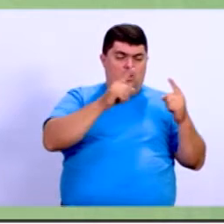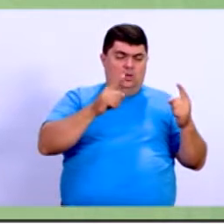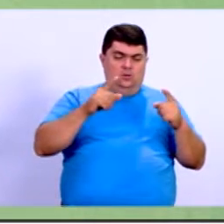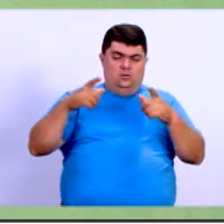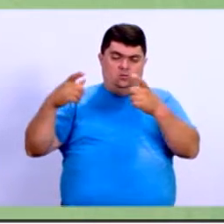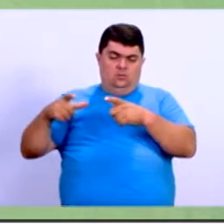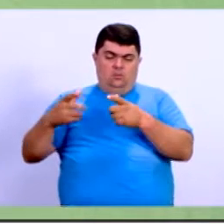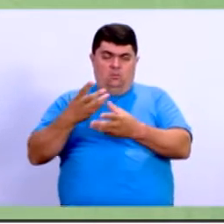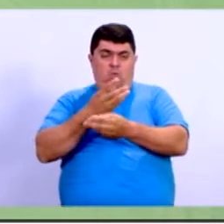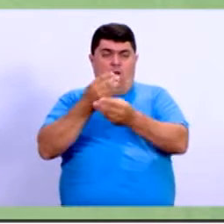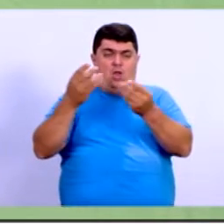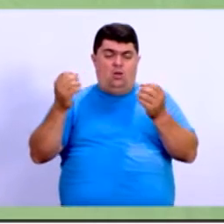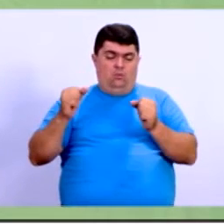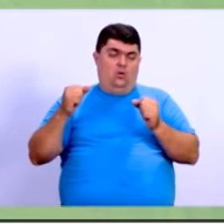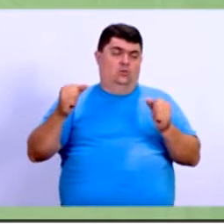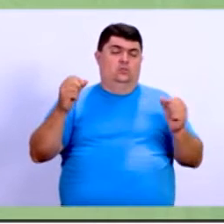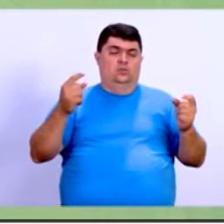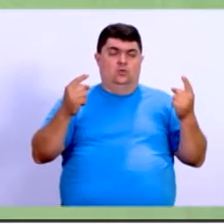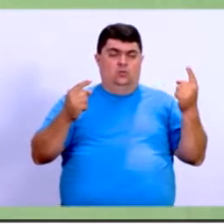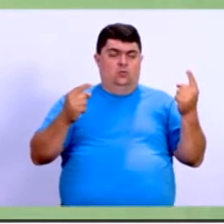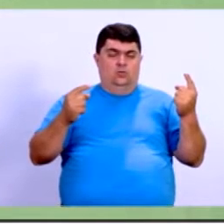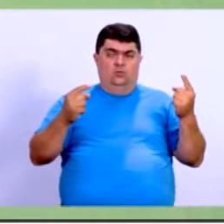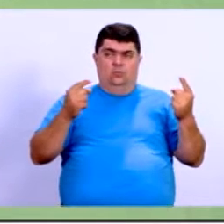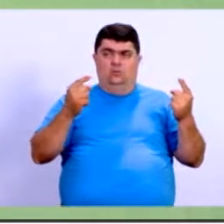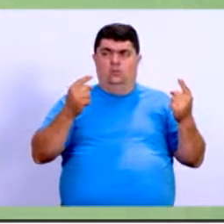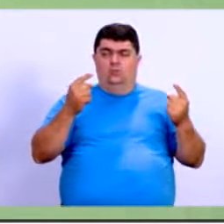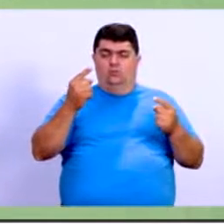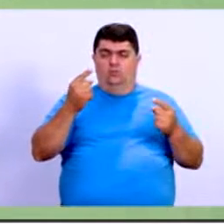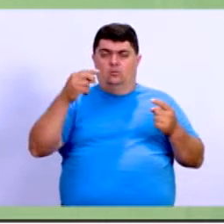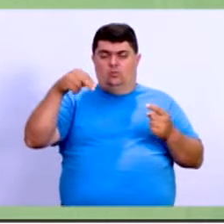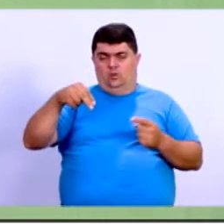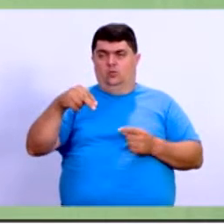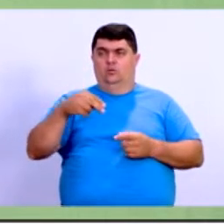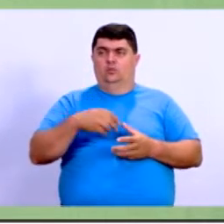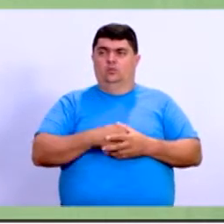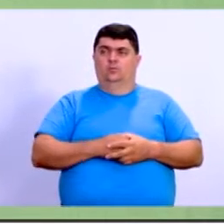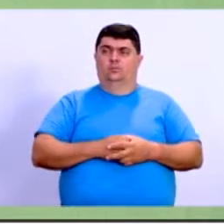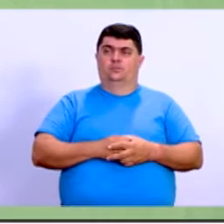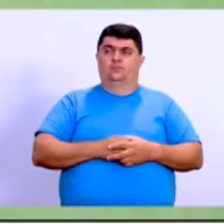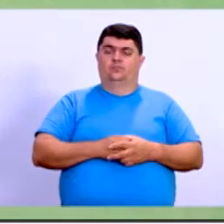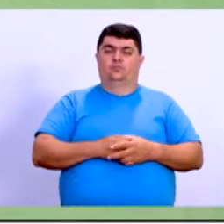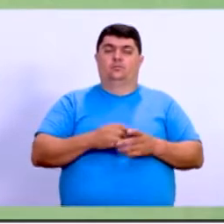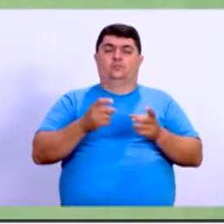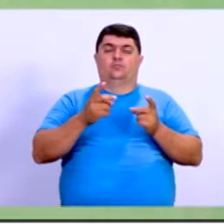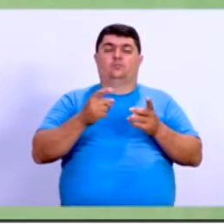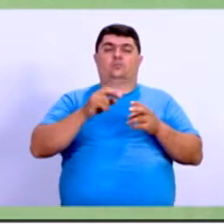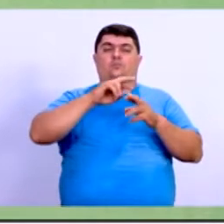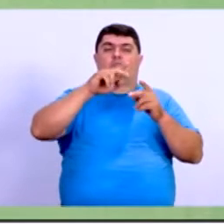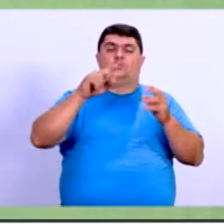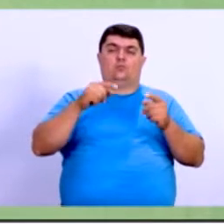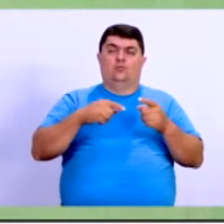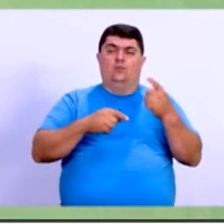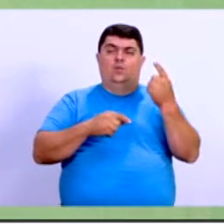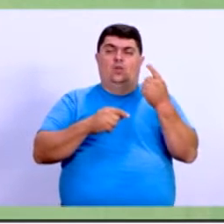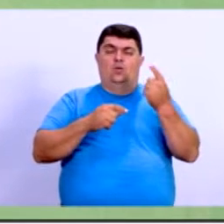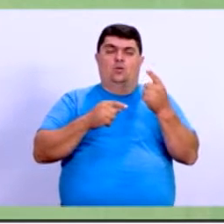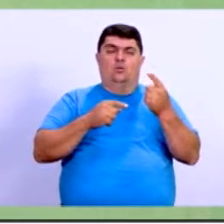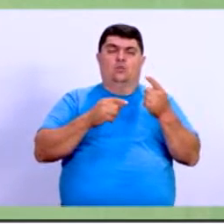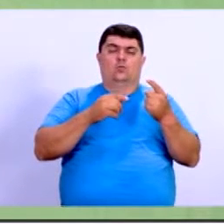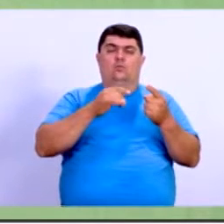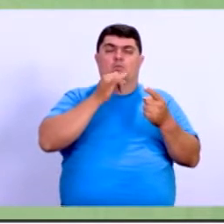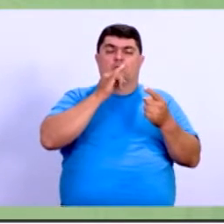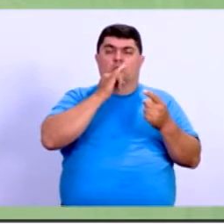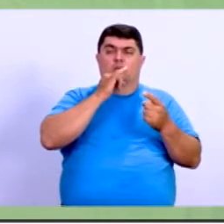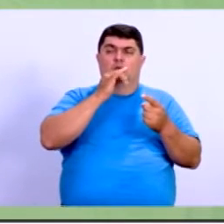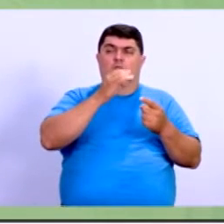departamento. Cardinalidade, 1 para muitos. Vendas e produtos. Uma venda pode ter